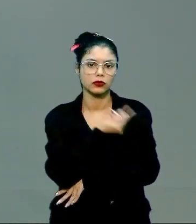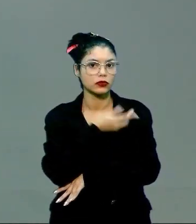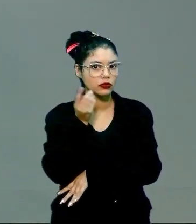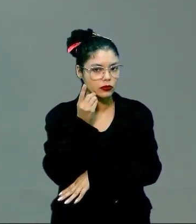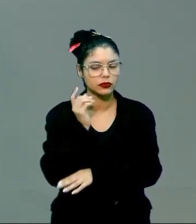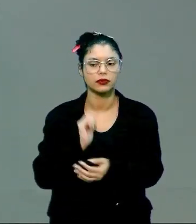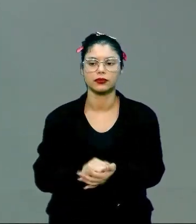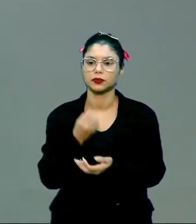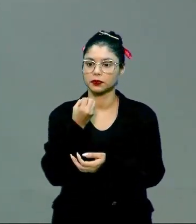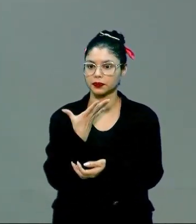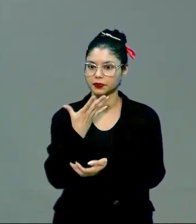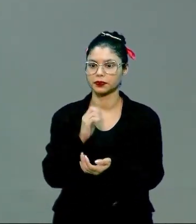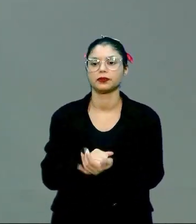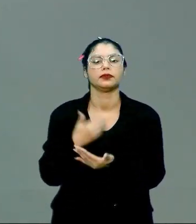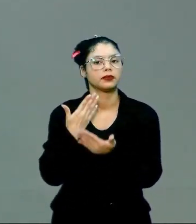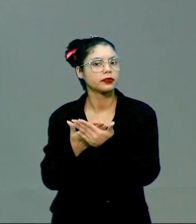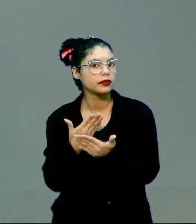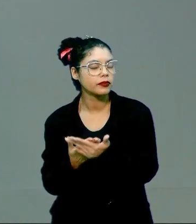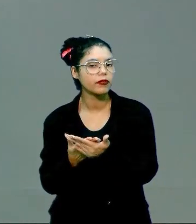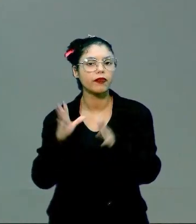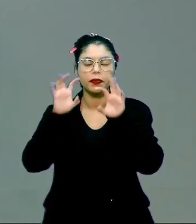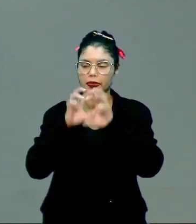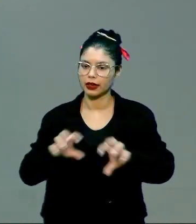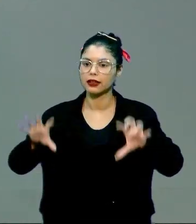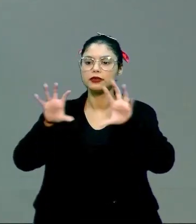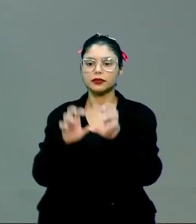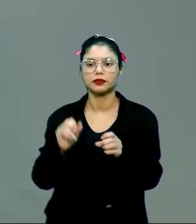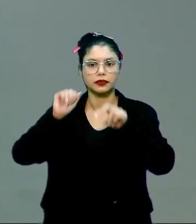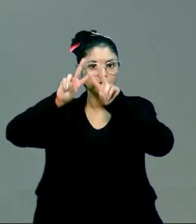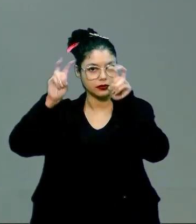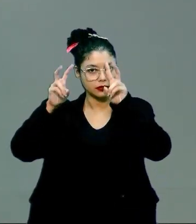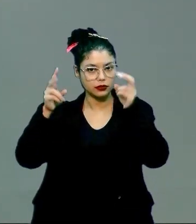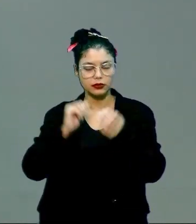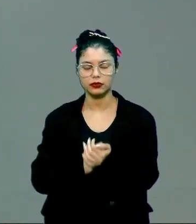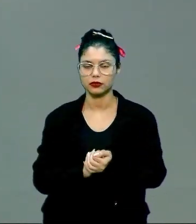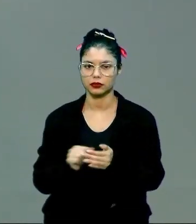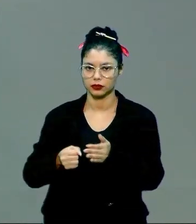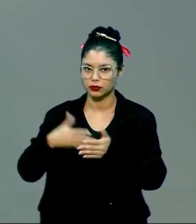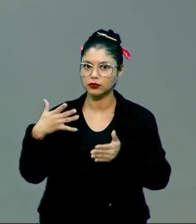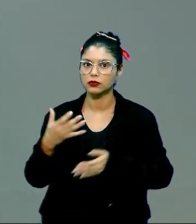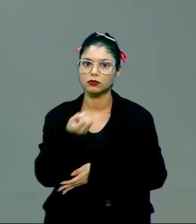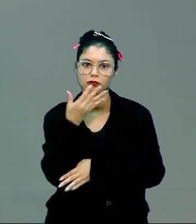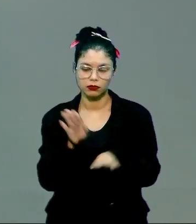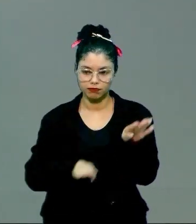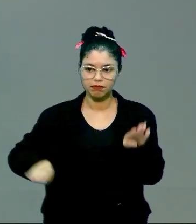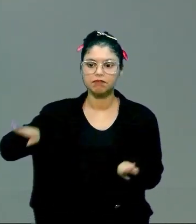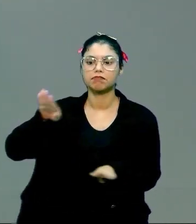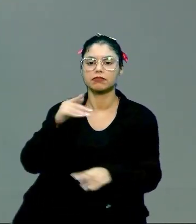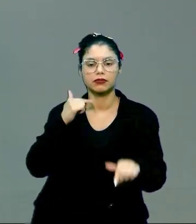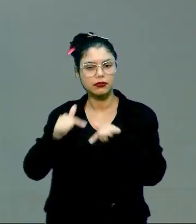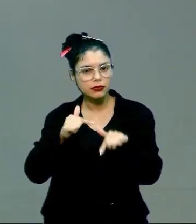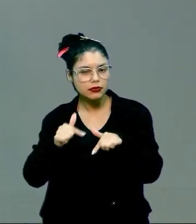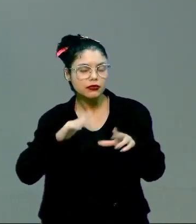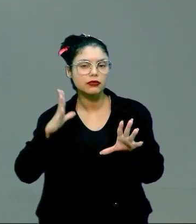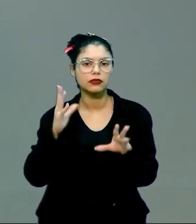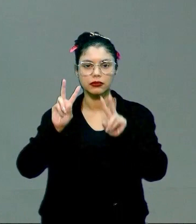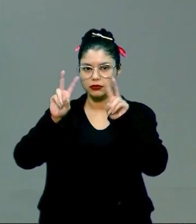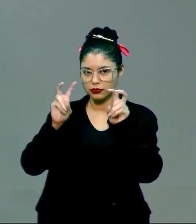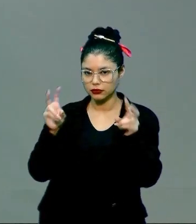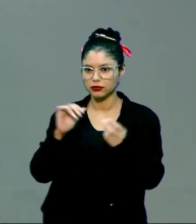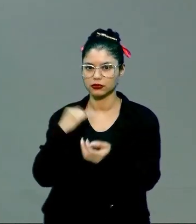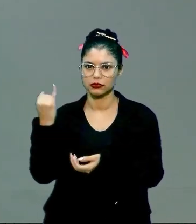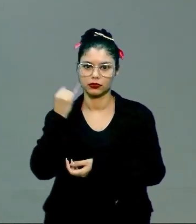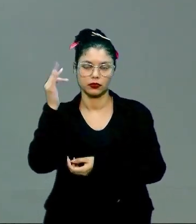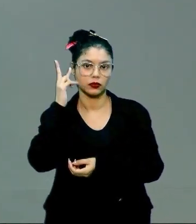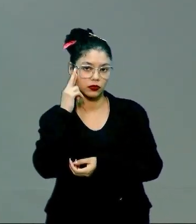dia. Bom, o estudo dos gases é uma temática muito relevante para o Enem, porque trabalha um assunto que é